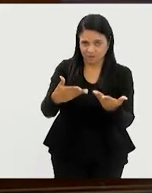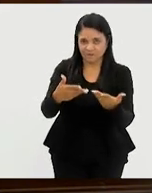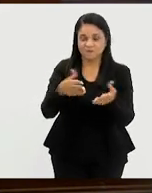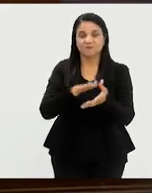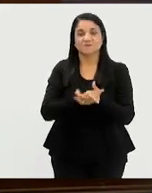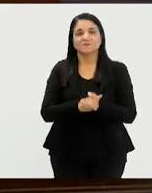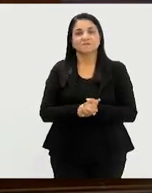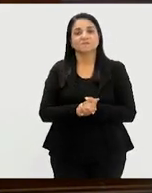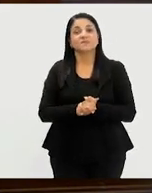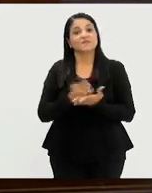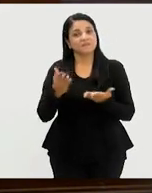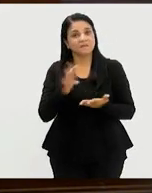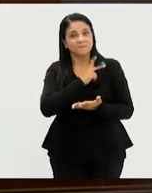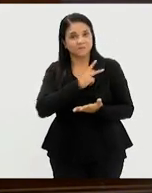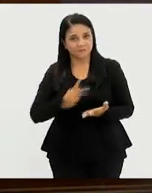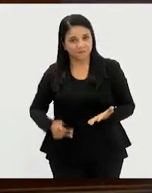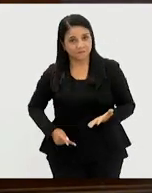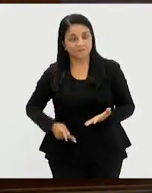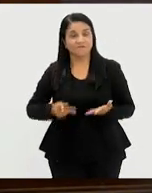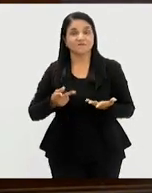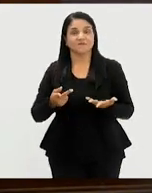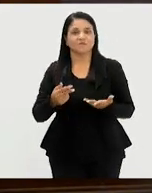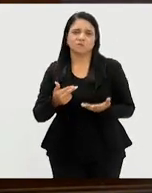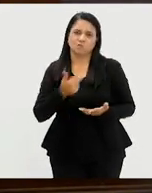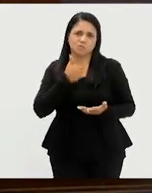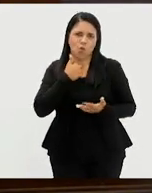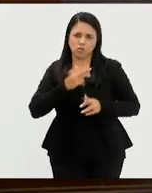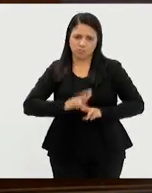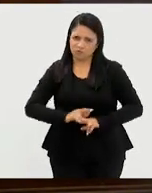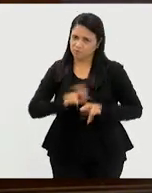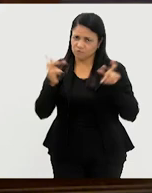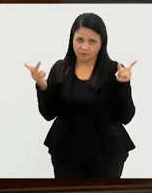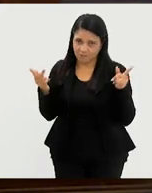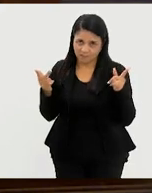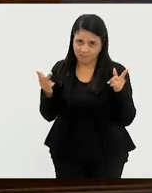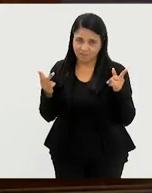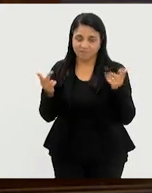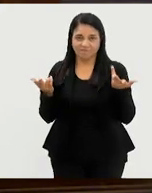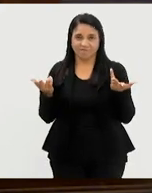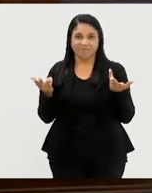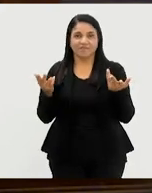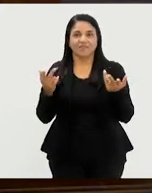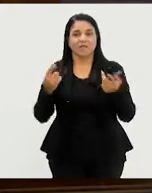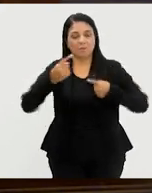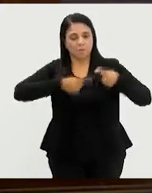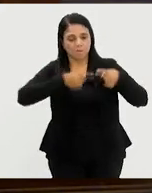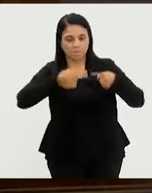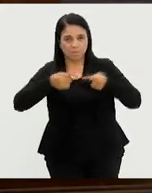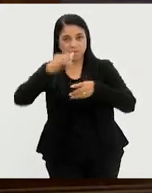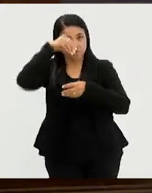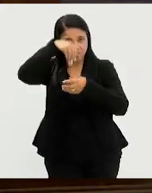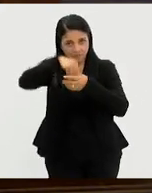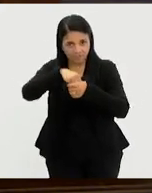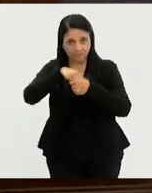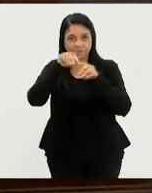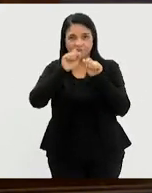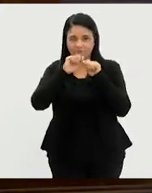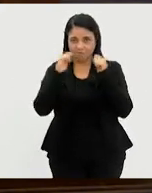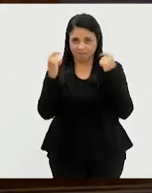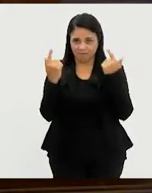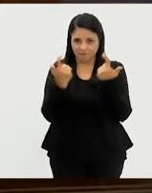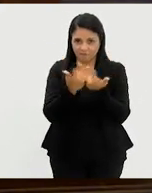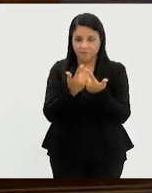presidente não poderia ser diferente do do debate que eu trago e travo dentro dessa Assembleia Legislativa